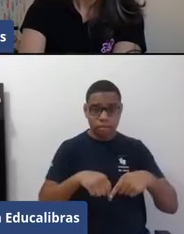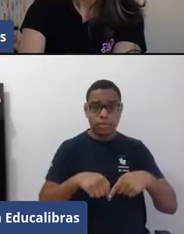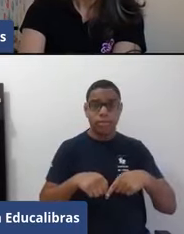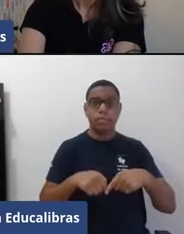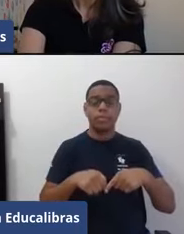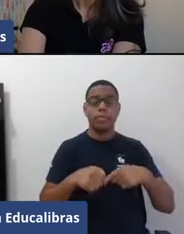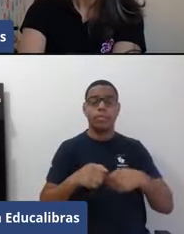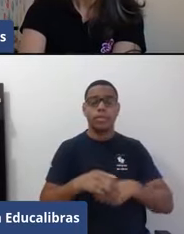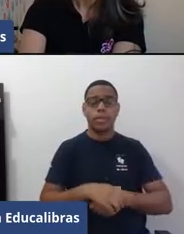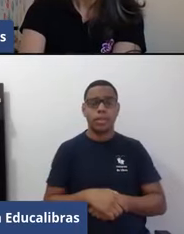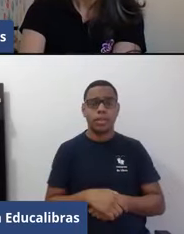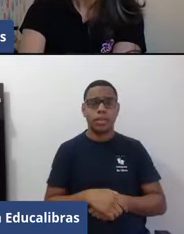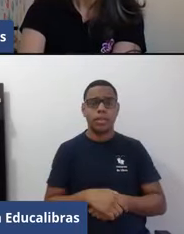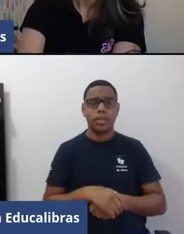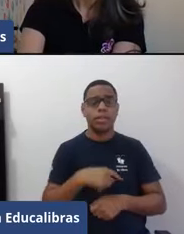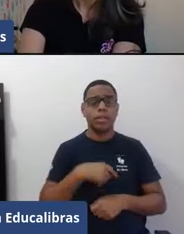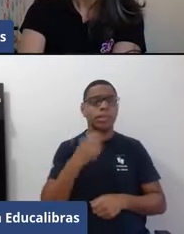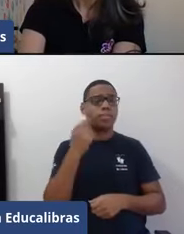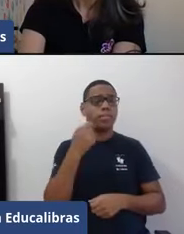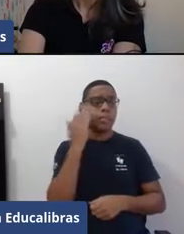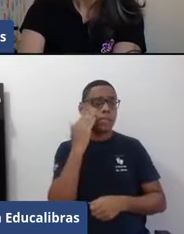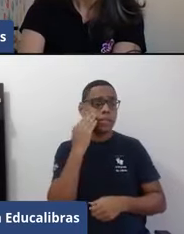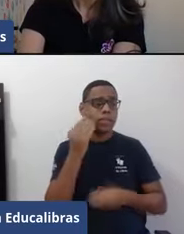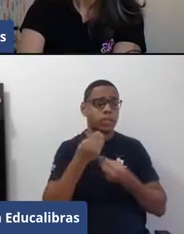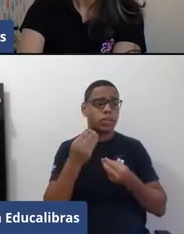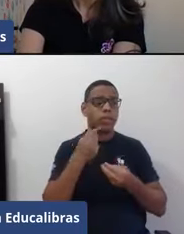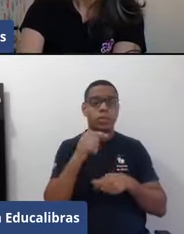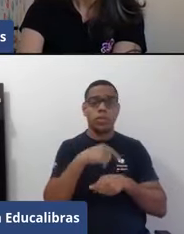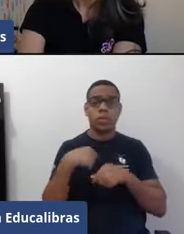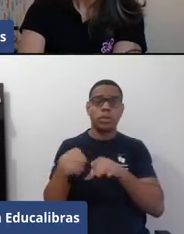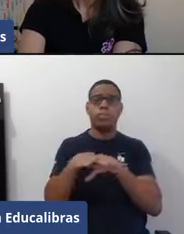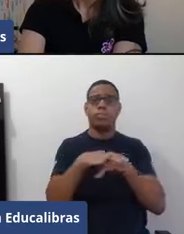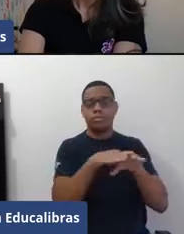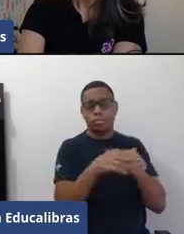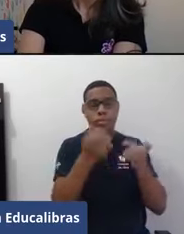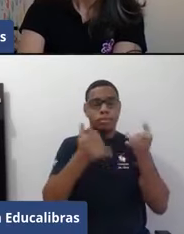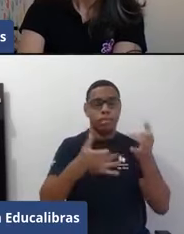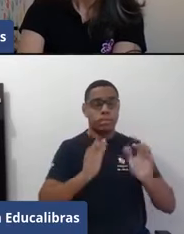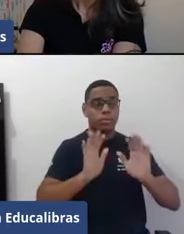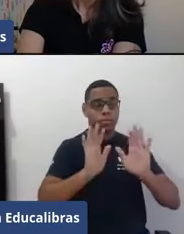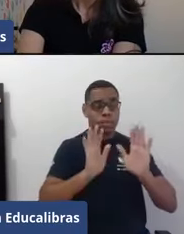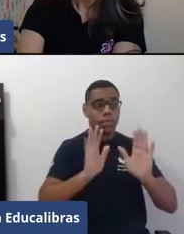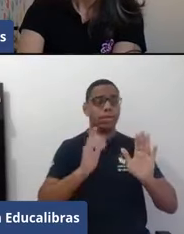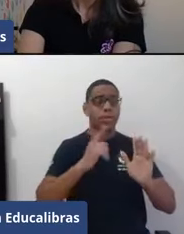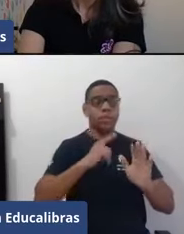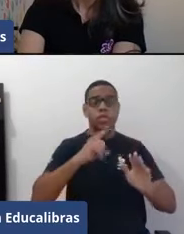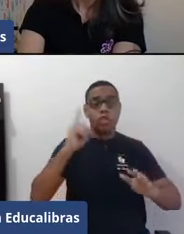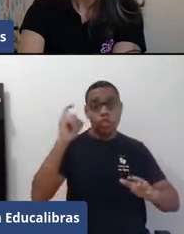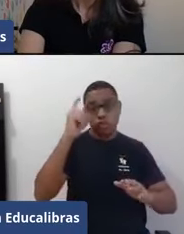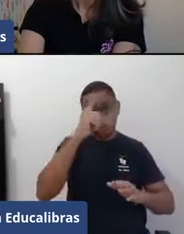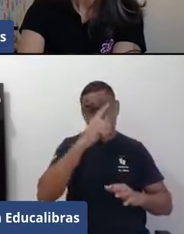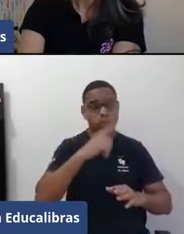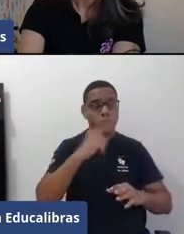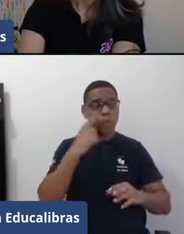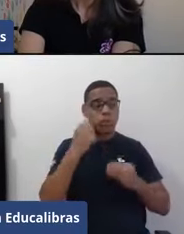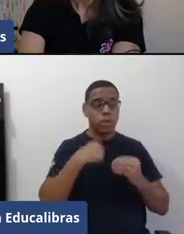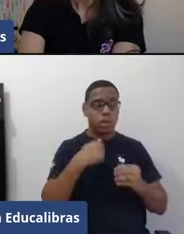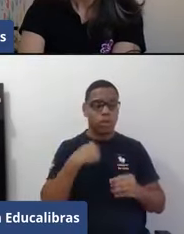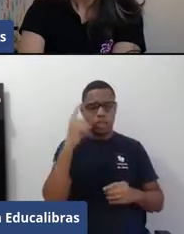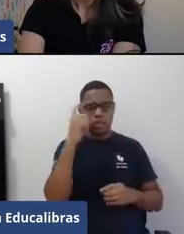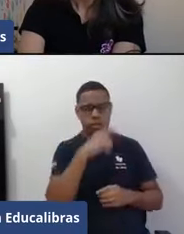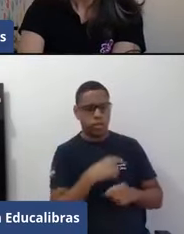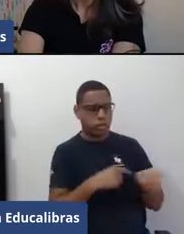convencer, porque essa pessoa precisa, perante Deus, somos iguais. Mas eu tenho uma dificuldade que ele não tem, o Círio